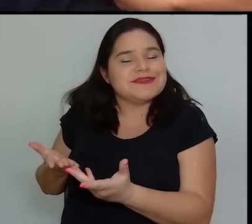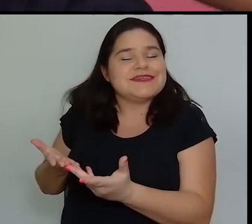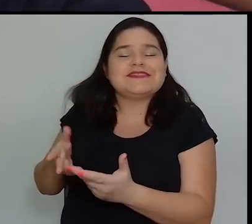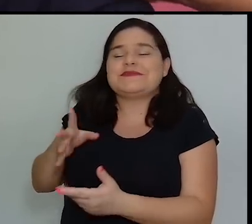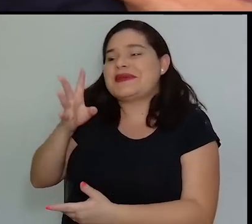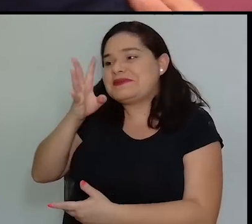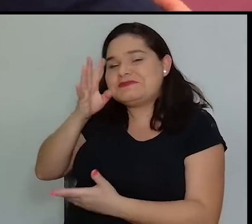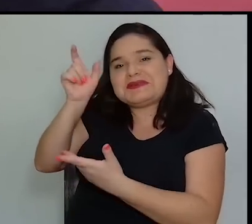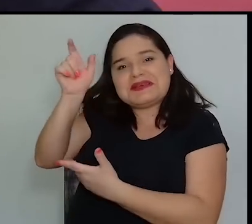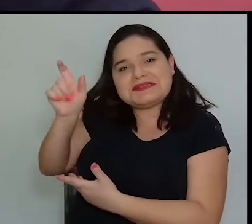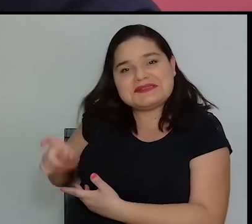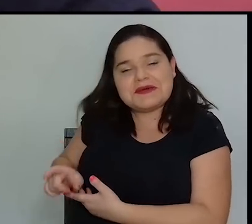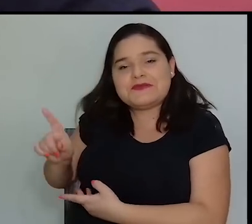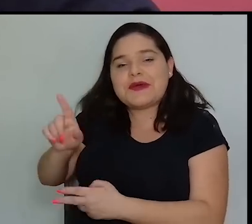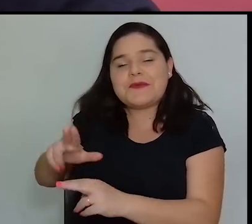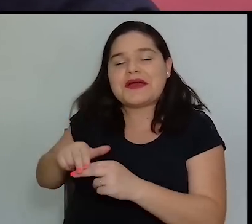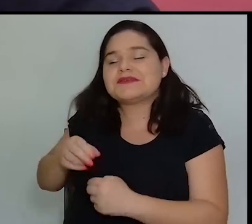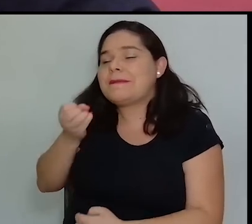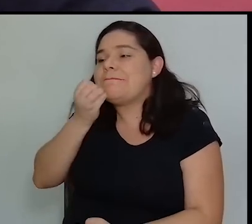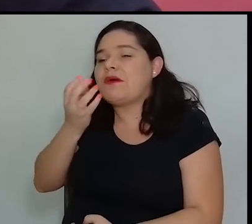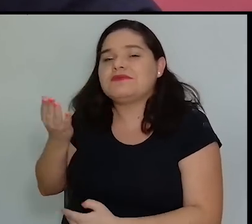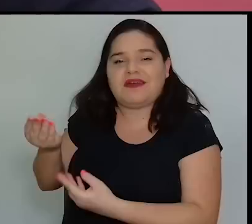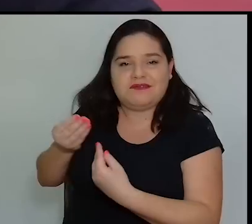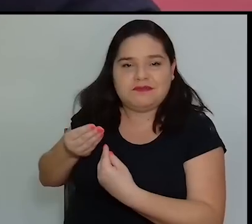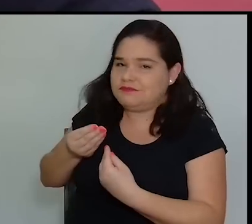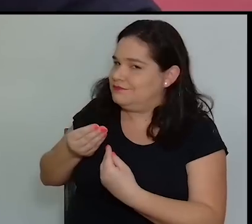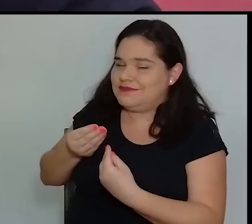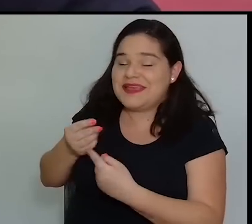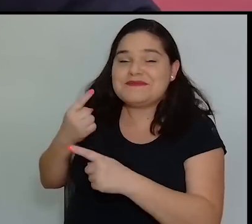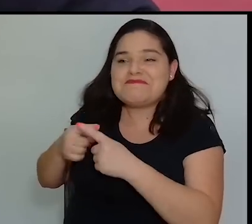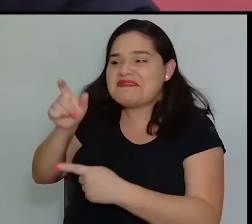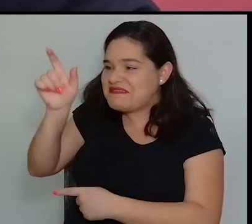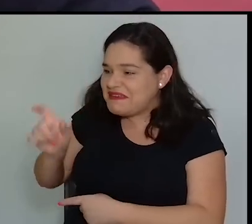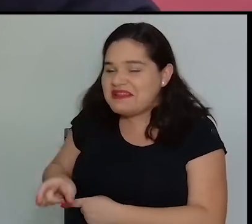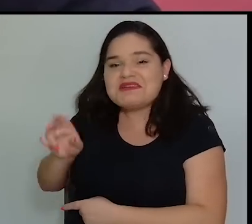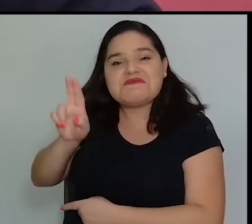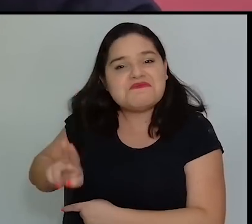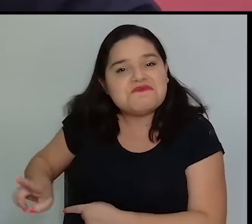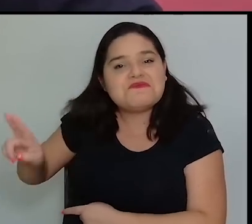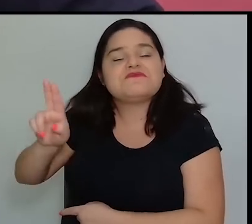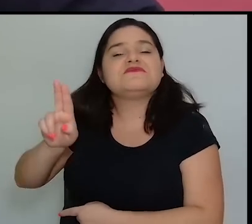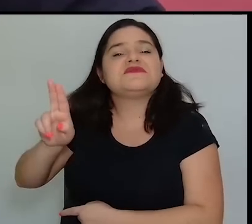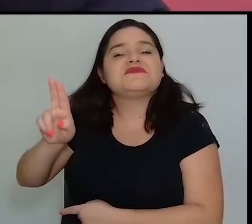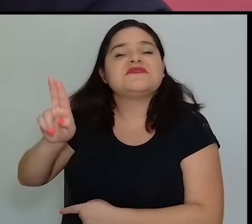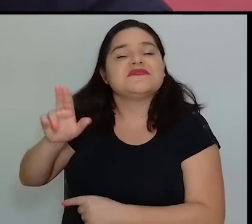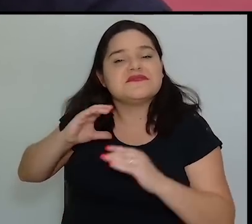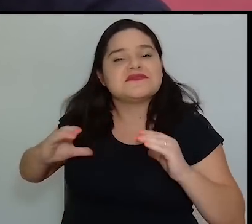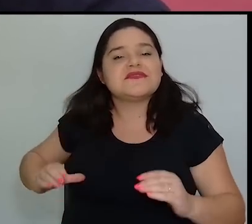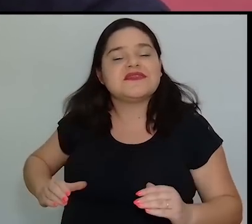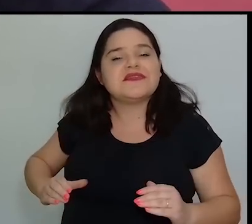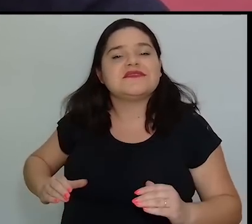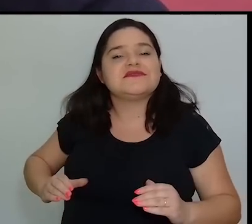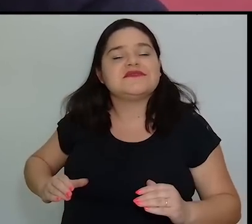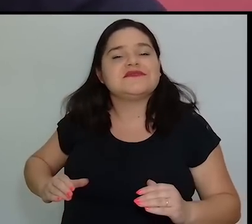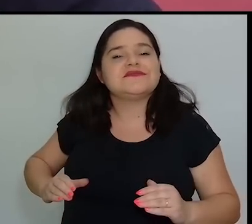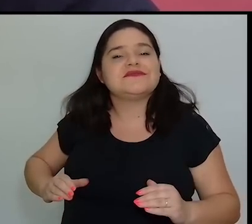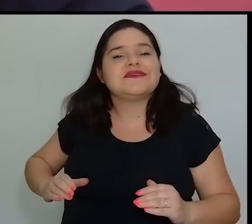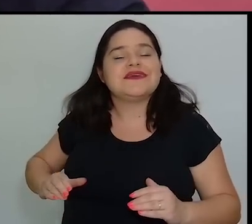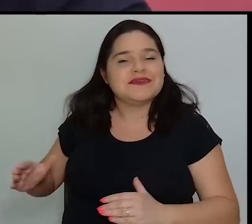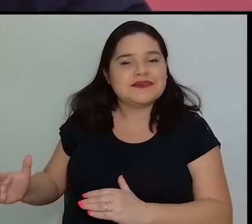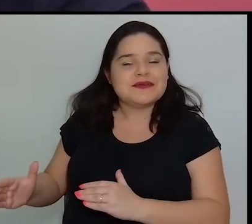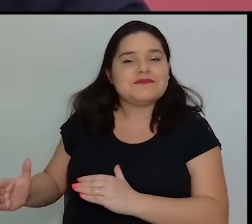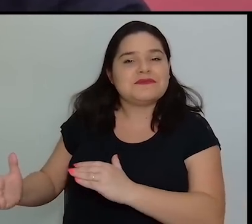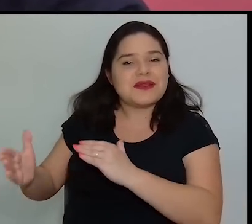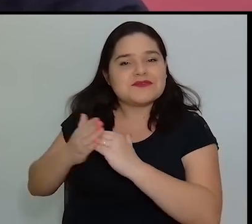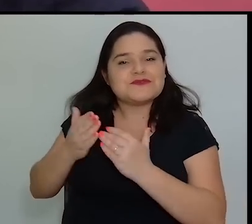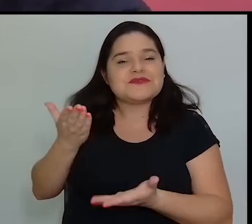não é por nenhum tipo de bondade mas porque para mim ele simplesmente usa a sua cidadania plena na medida em